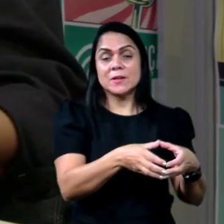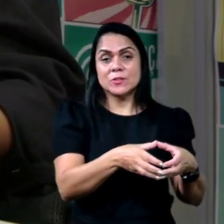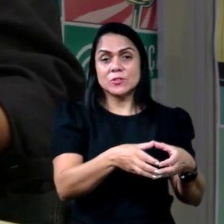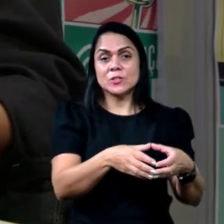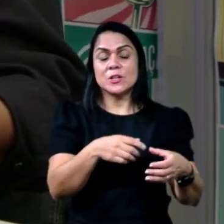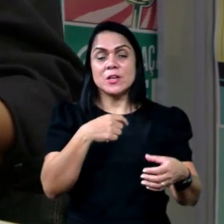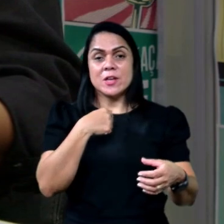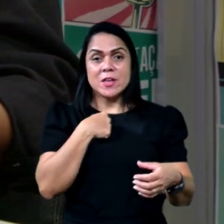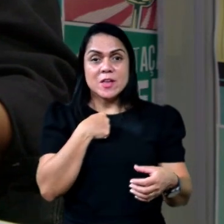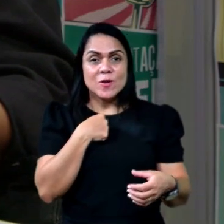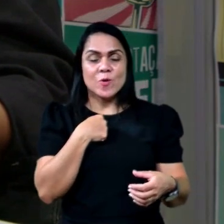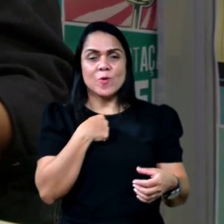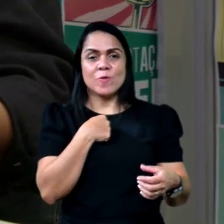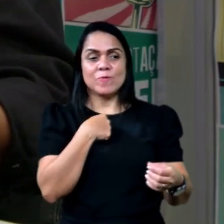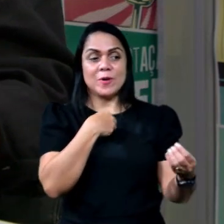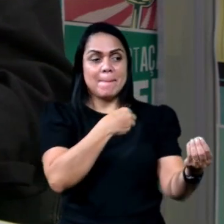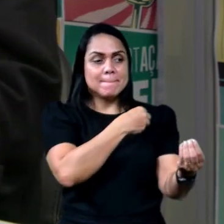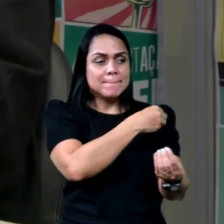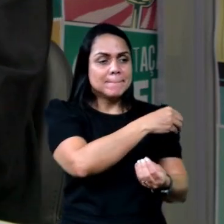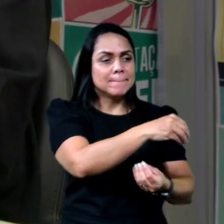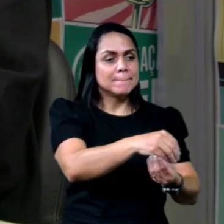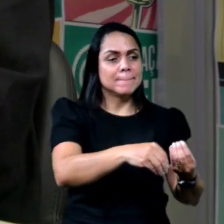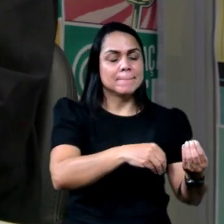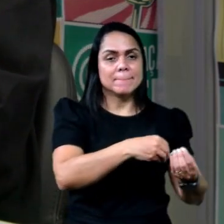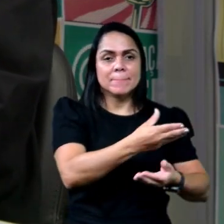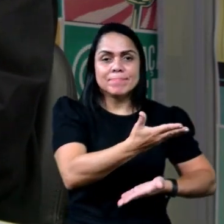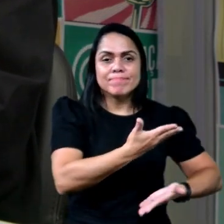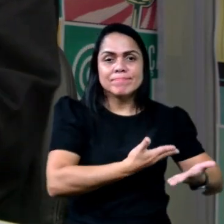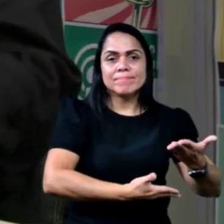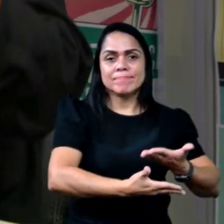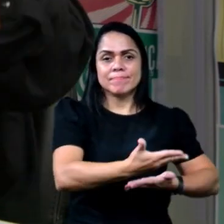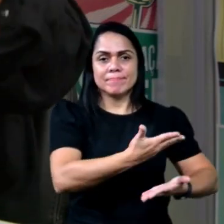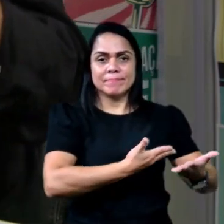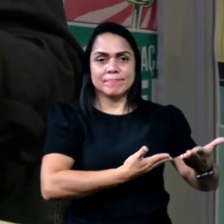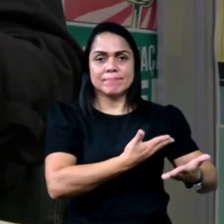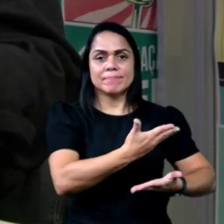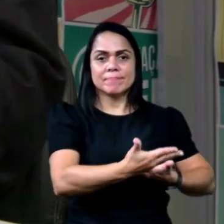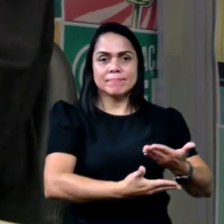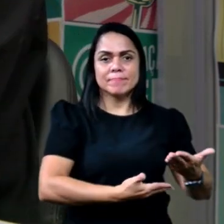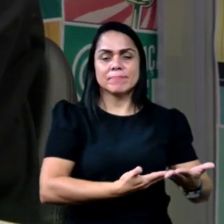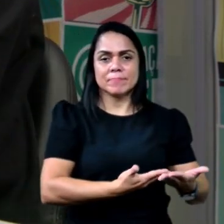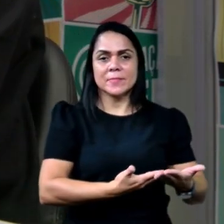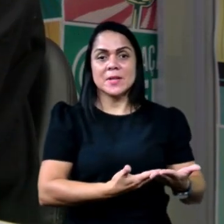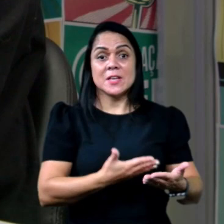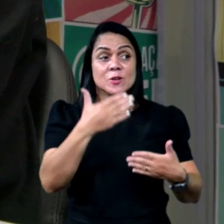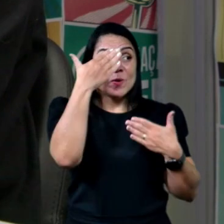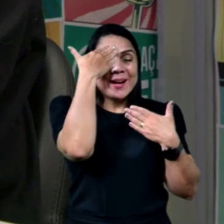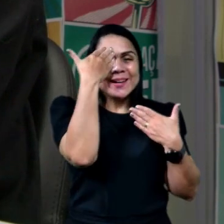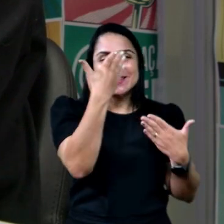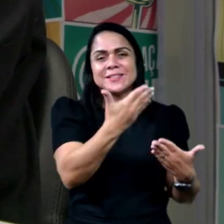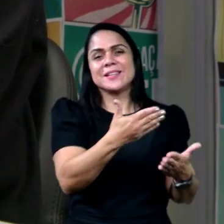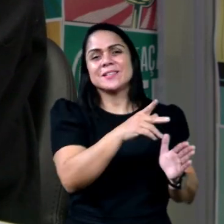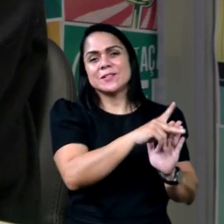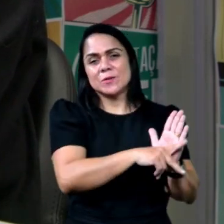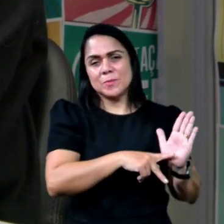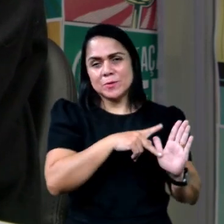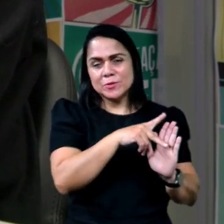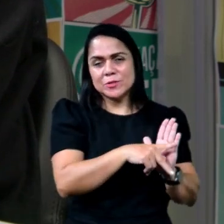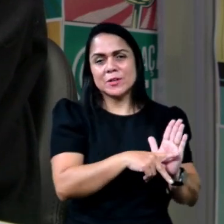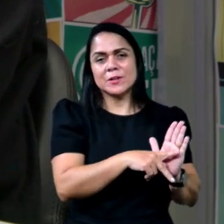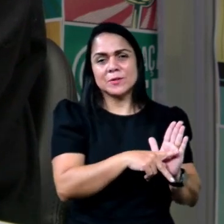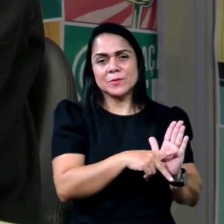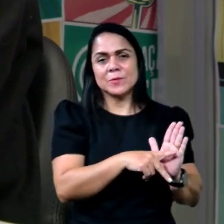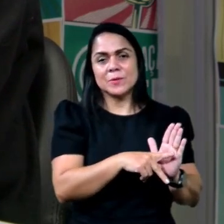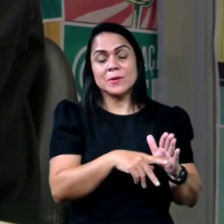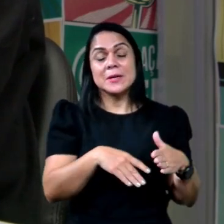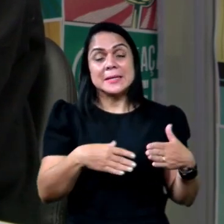troca. Eu me sinto grata dessa oportunidade, desse projeto. Mas, enfim, ele chama Cozinha Carolina porque